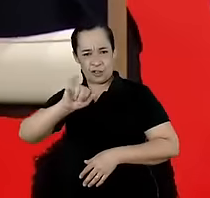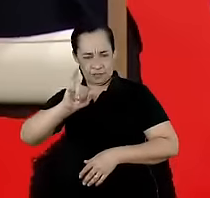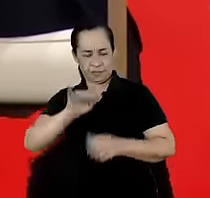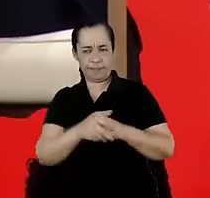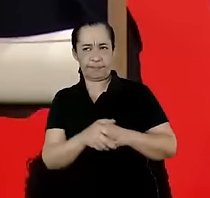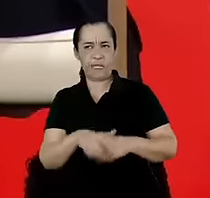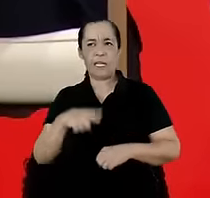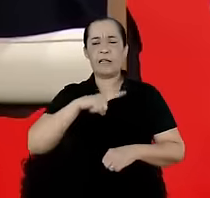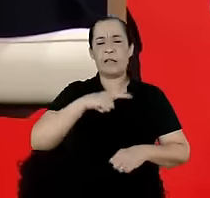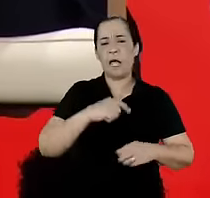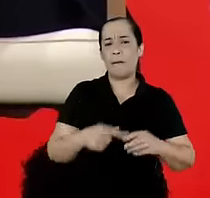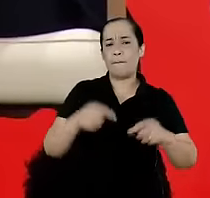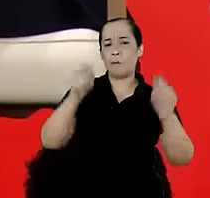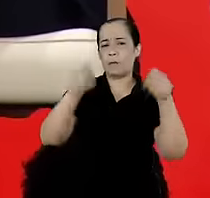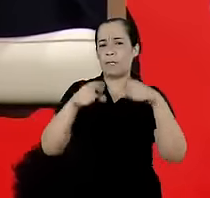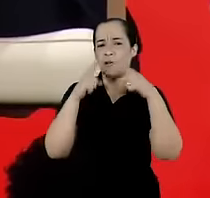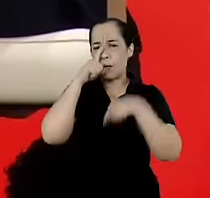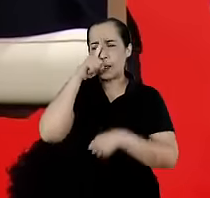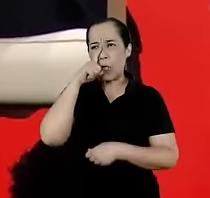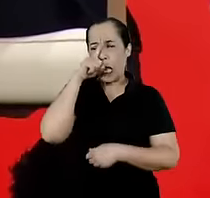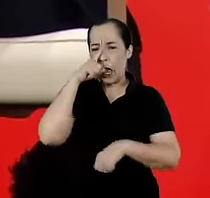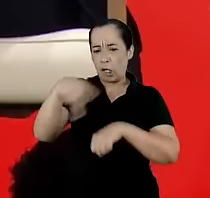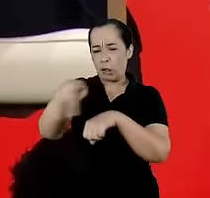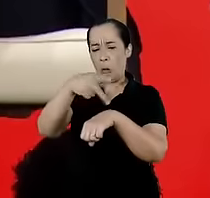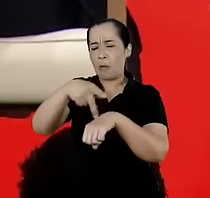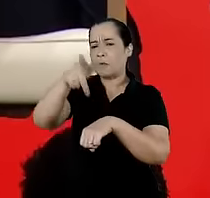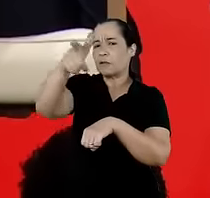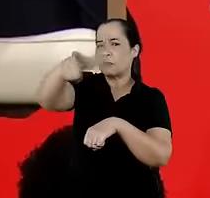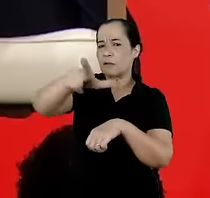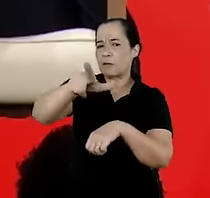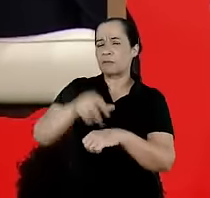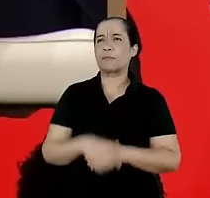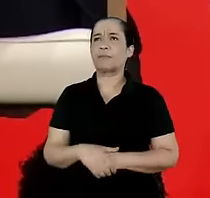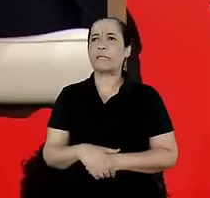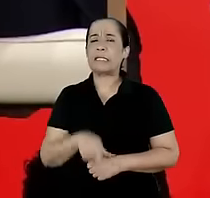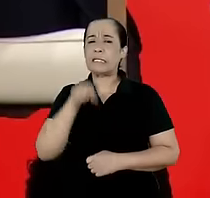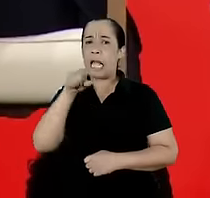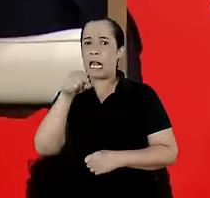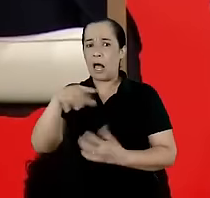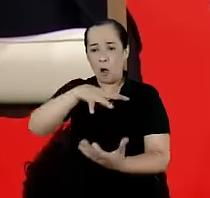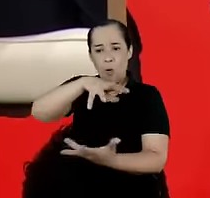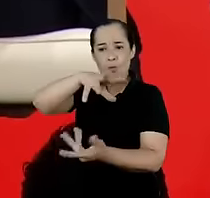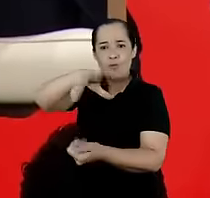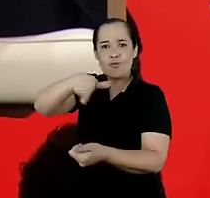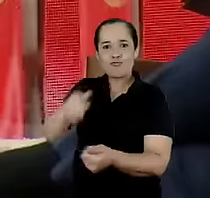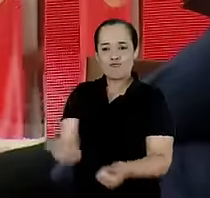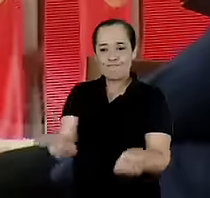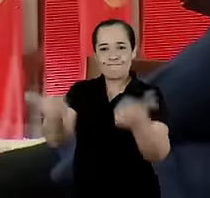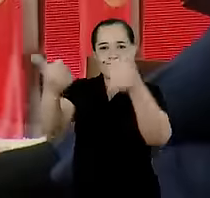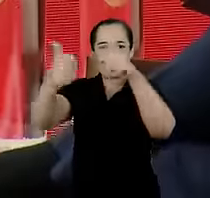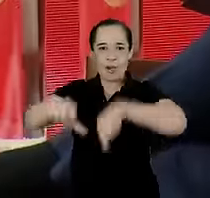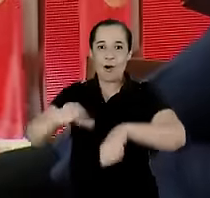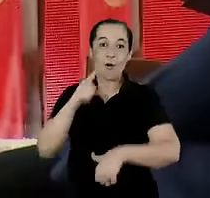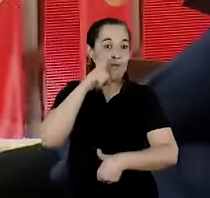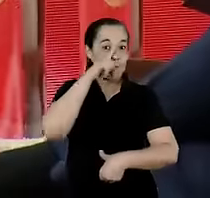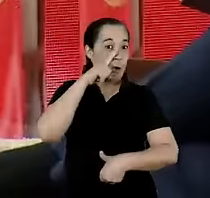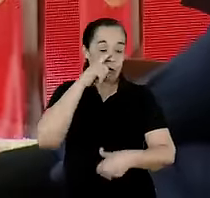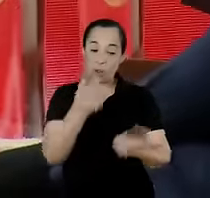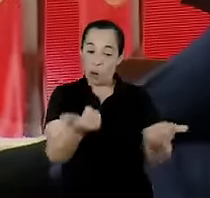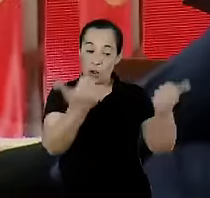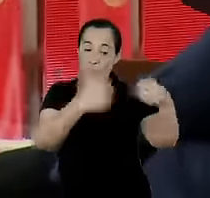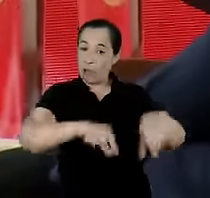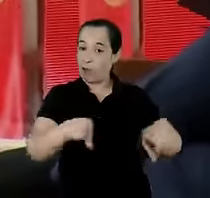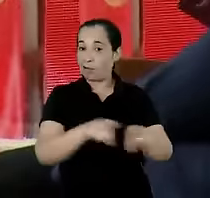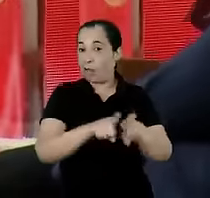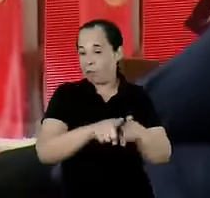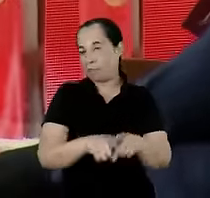balanço de risco é o Internacional eh quando o Internacional piora o balanço de riscos marginalmente piora Isso é uma obviedade